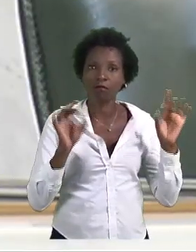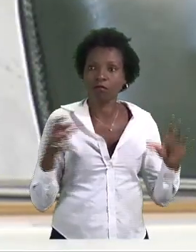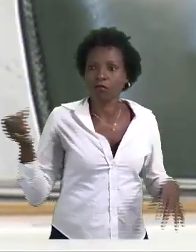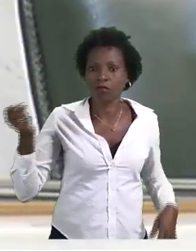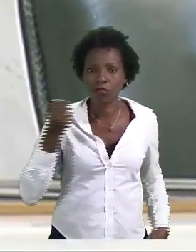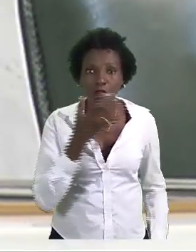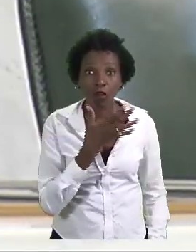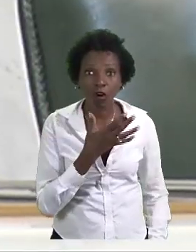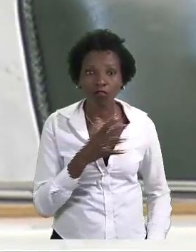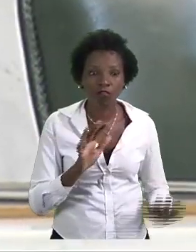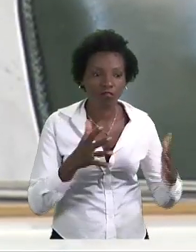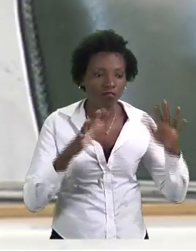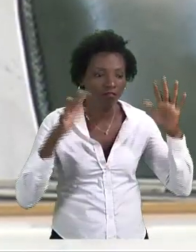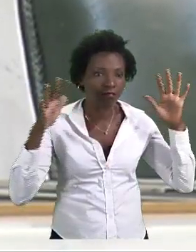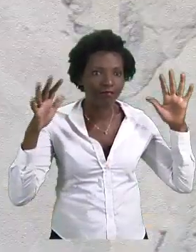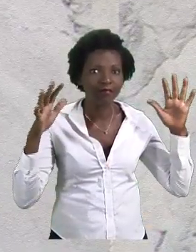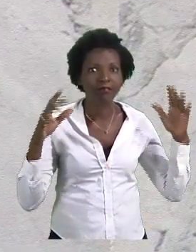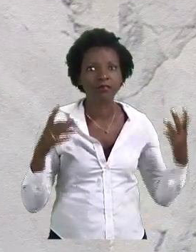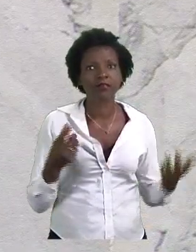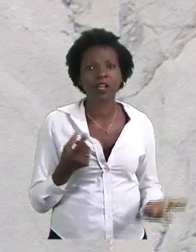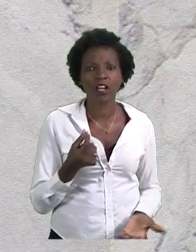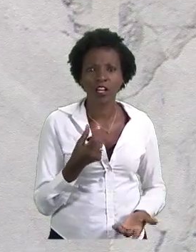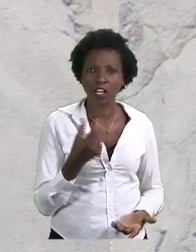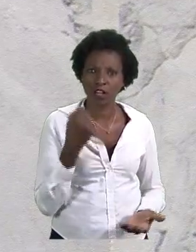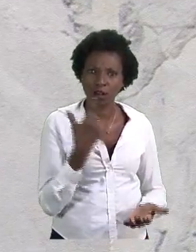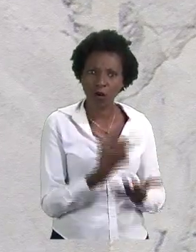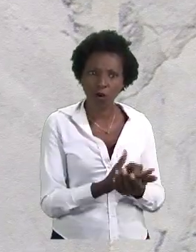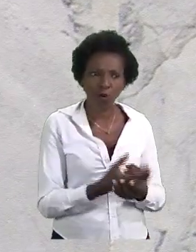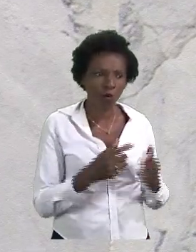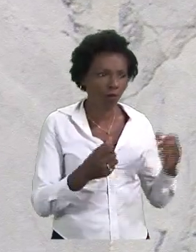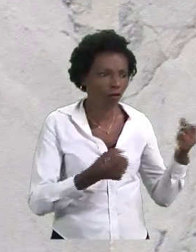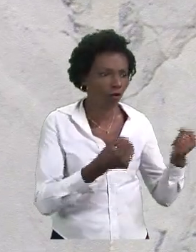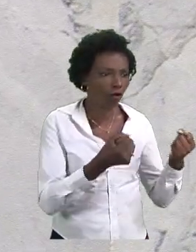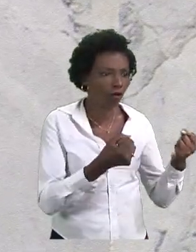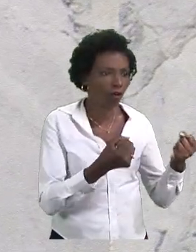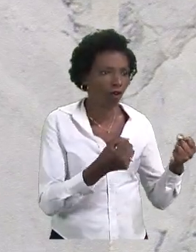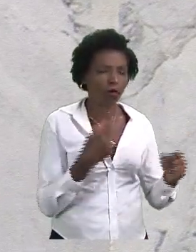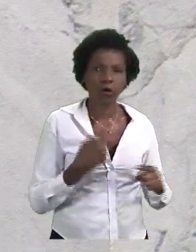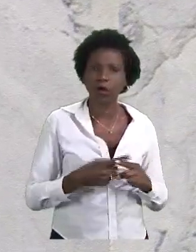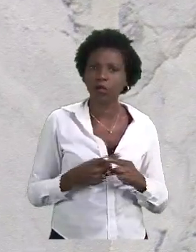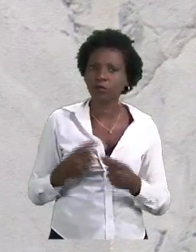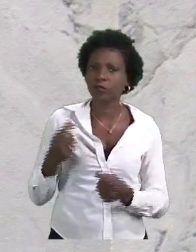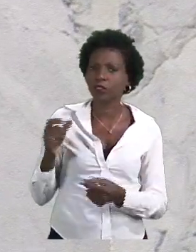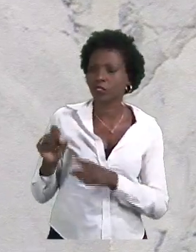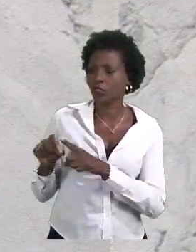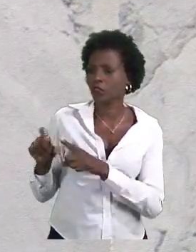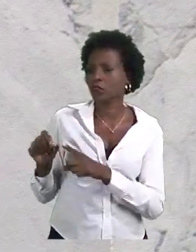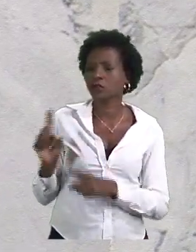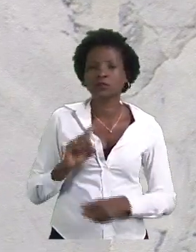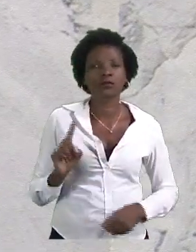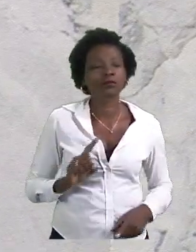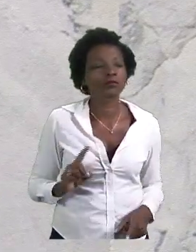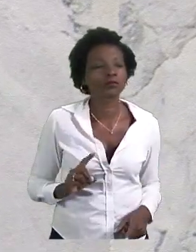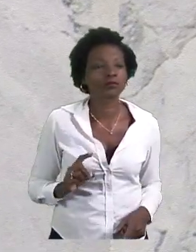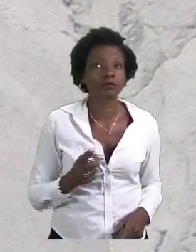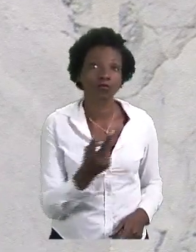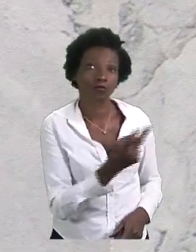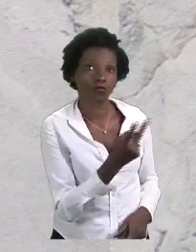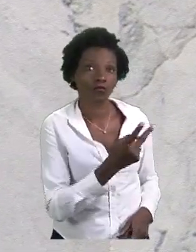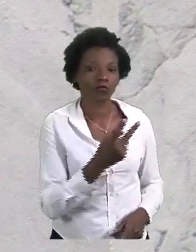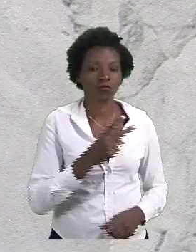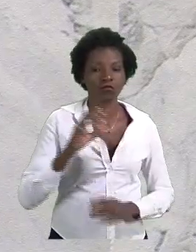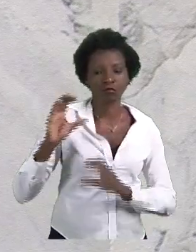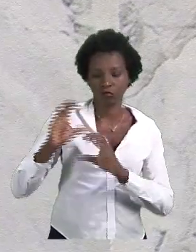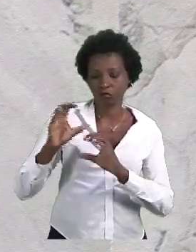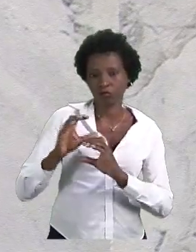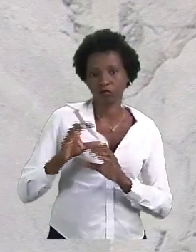nova e reluzente. Se tinha dinheiro para aquele carro, por que não pagava aluguel? Os dois coordenadores pegaram o carrinho